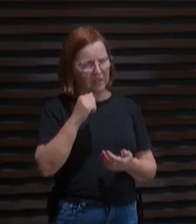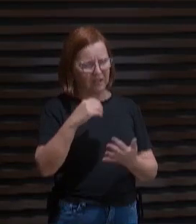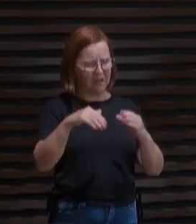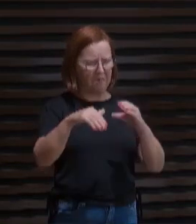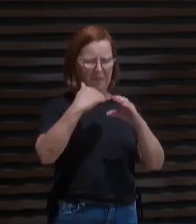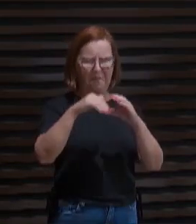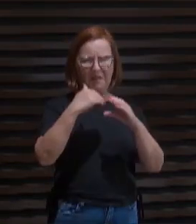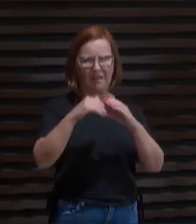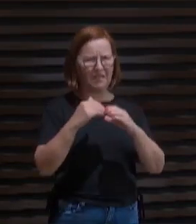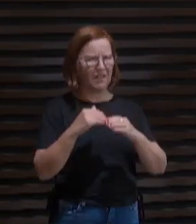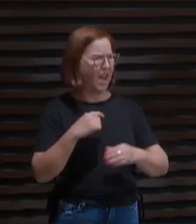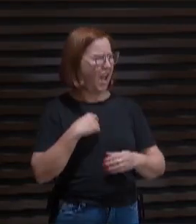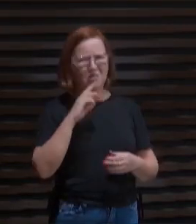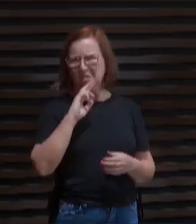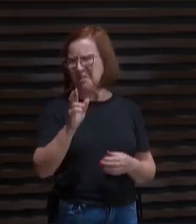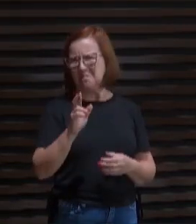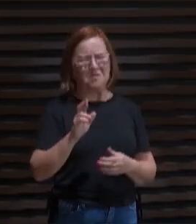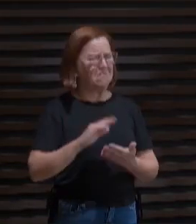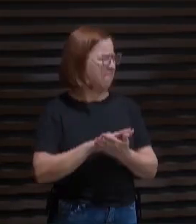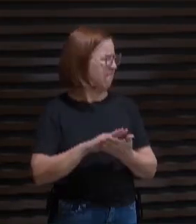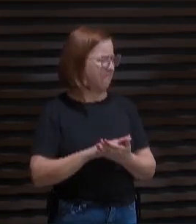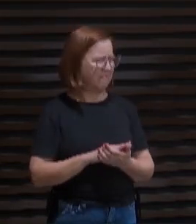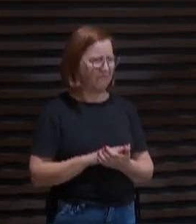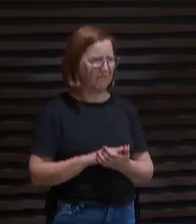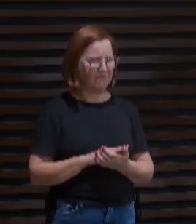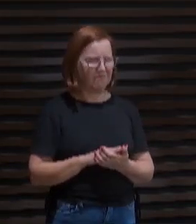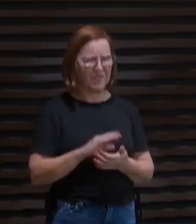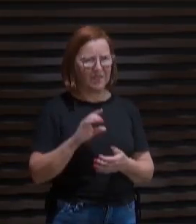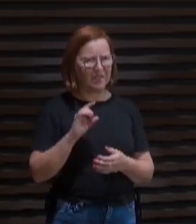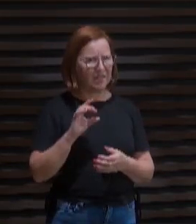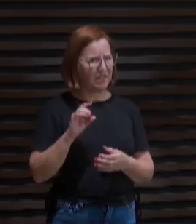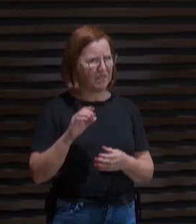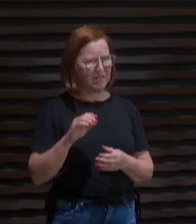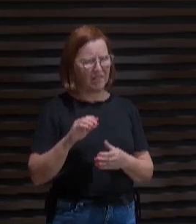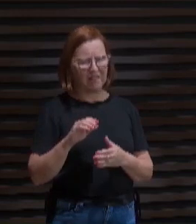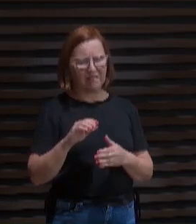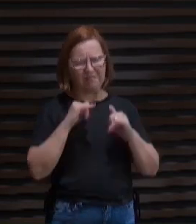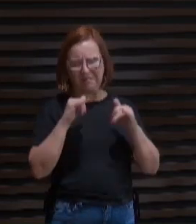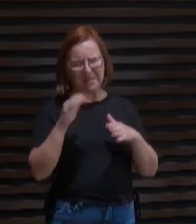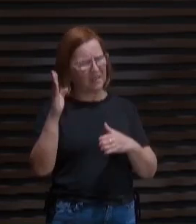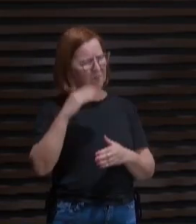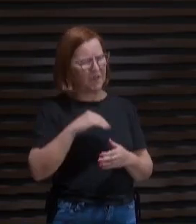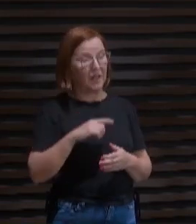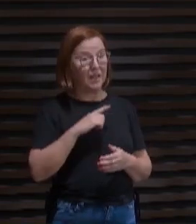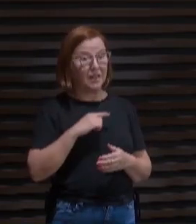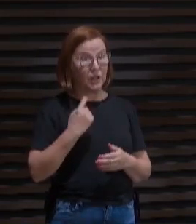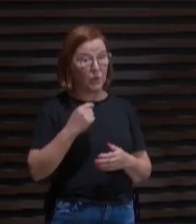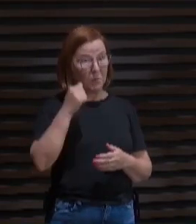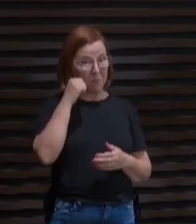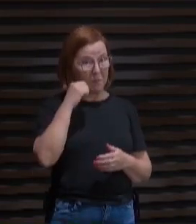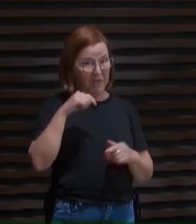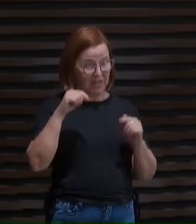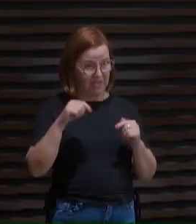só fake news. É uma atrás da outra. Tem uma irmã aqui, ela é especialista nisso.